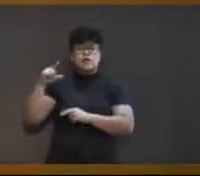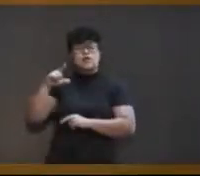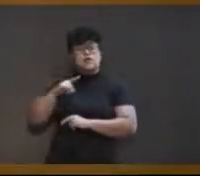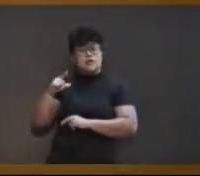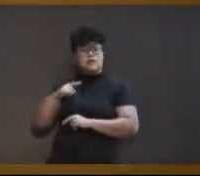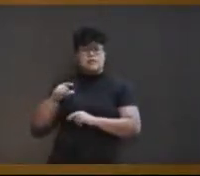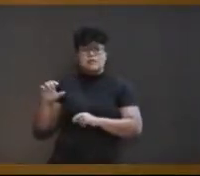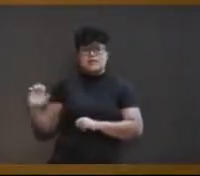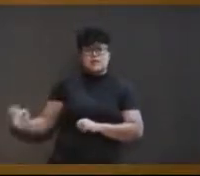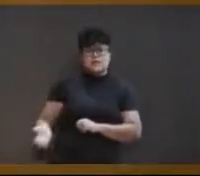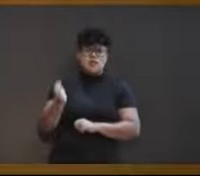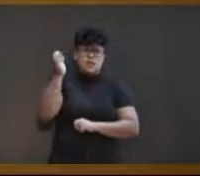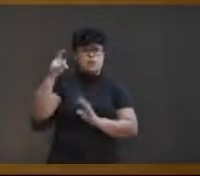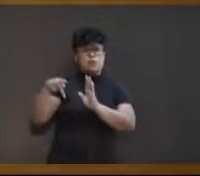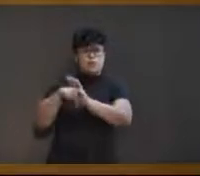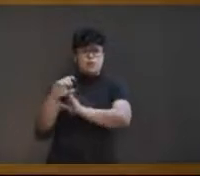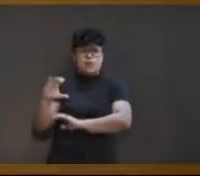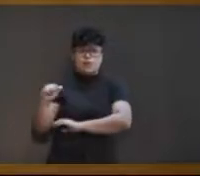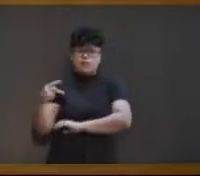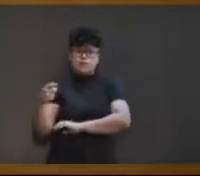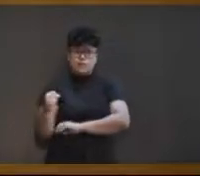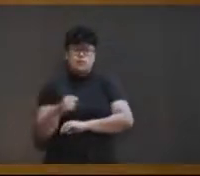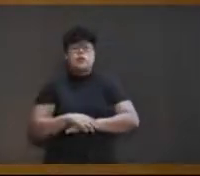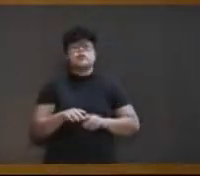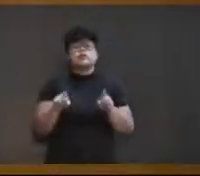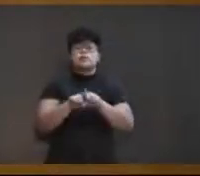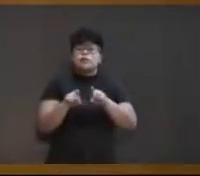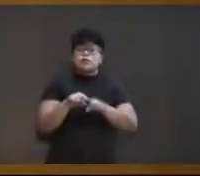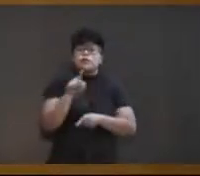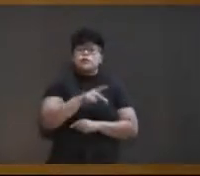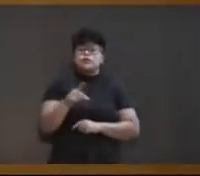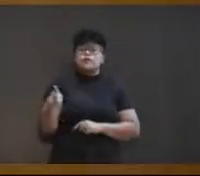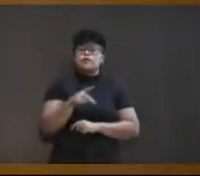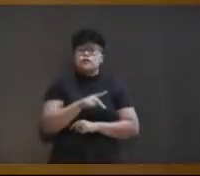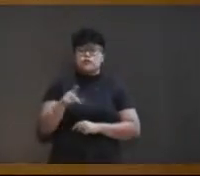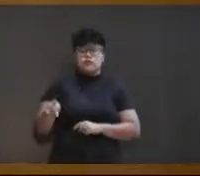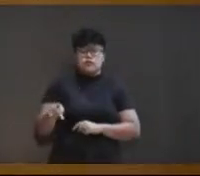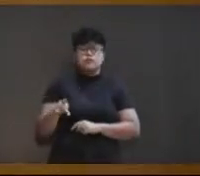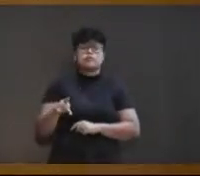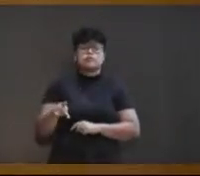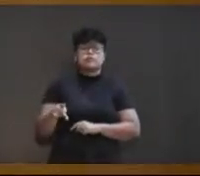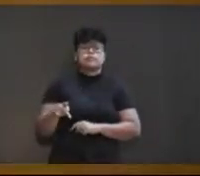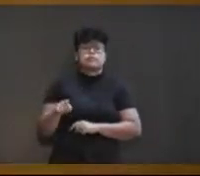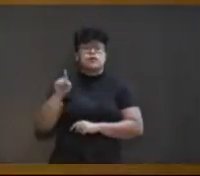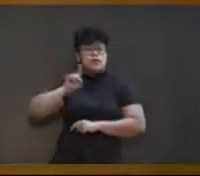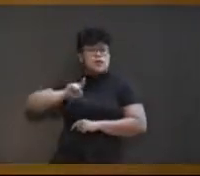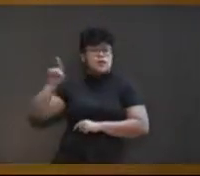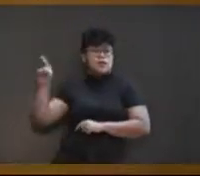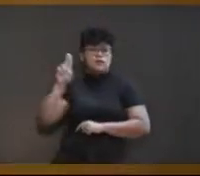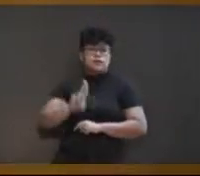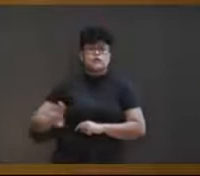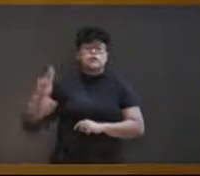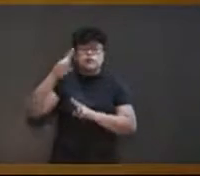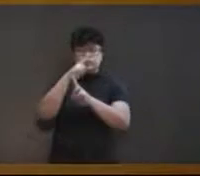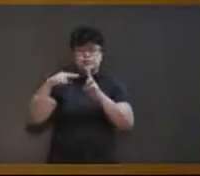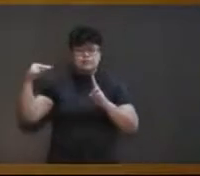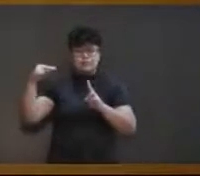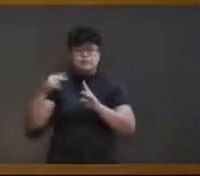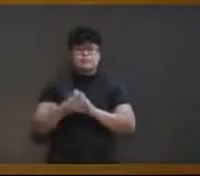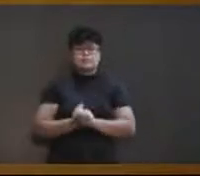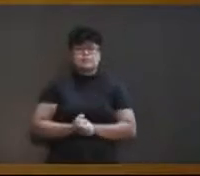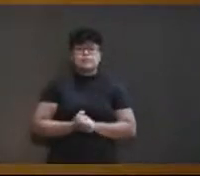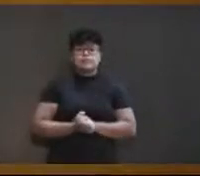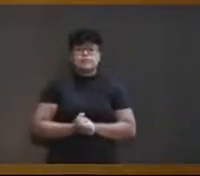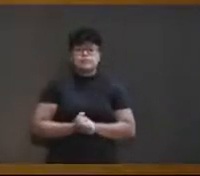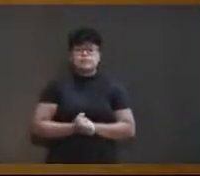e atualmente é professora titular da Universidade de Brasília e trabalha nos temas de